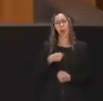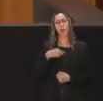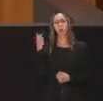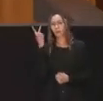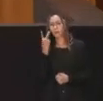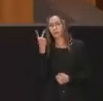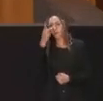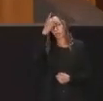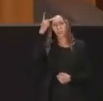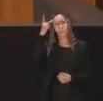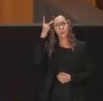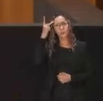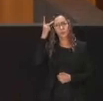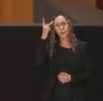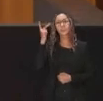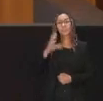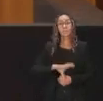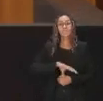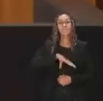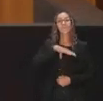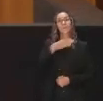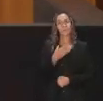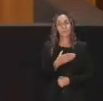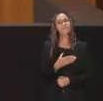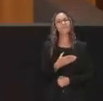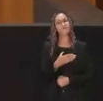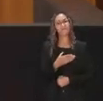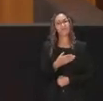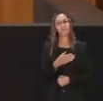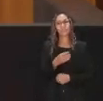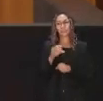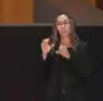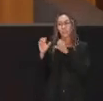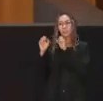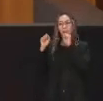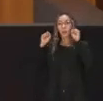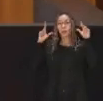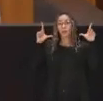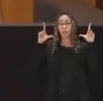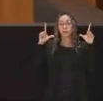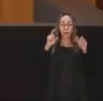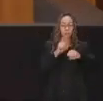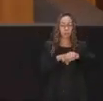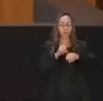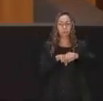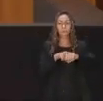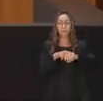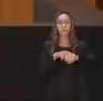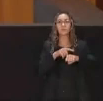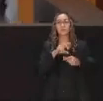coragem de levantar cedo, tá? Você tem o meu abraço e o meu valor. Continua nessa força. Que Deus abençoe cada um de